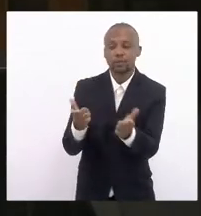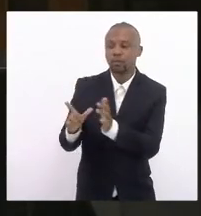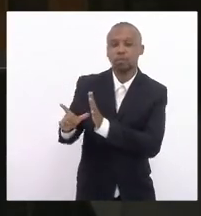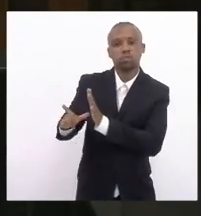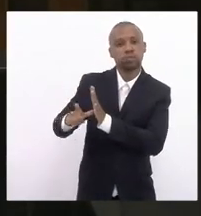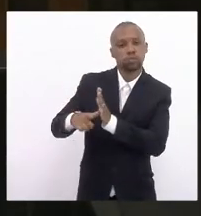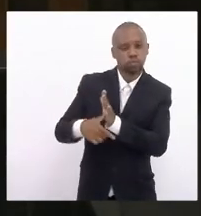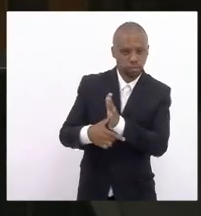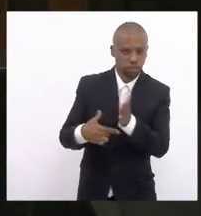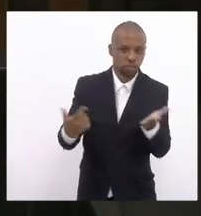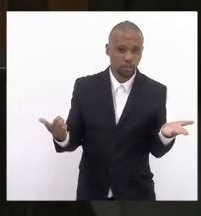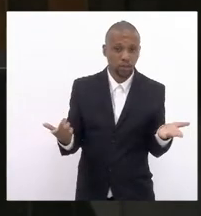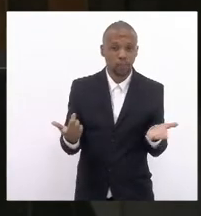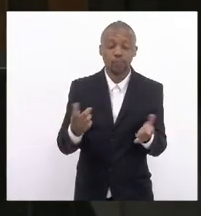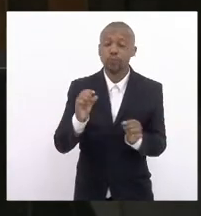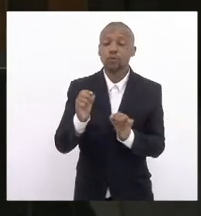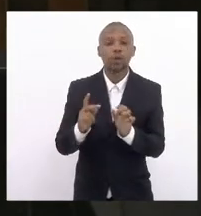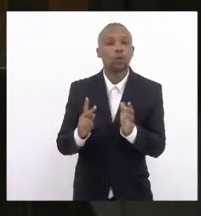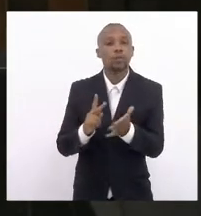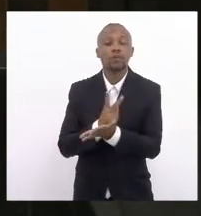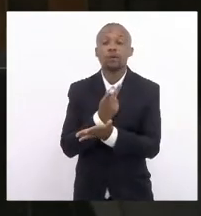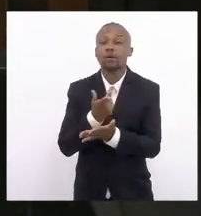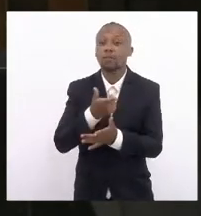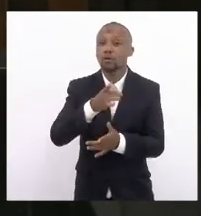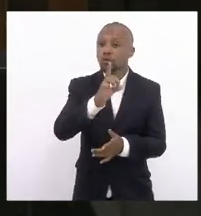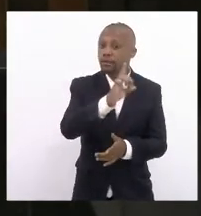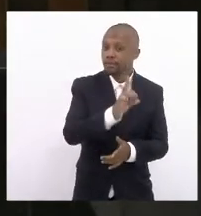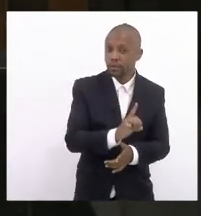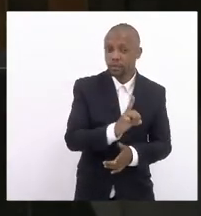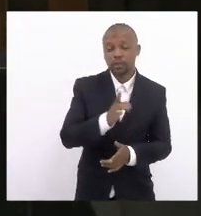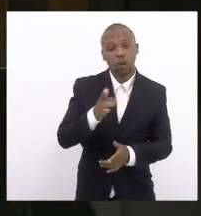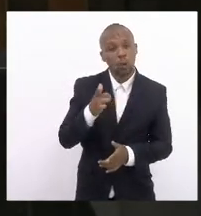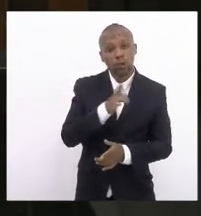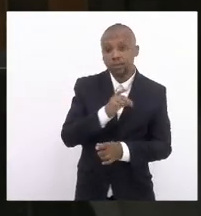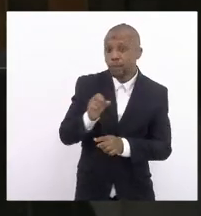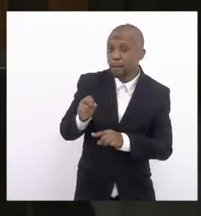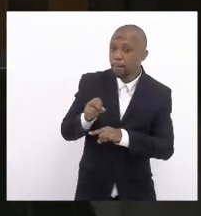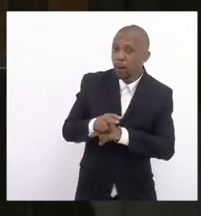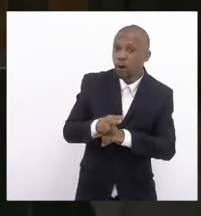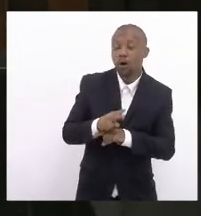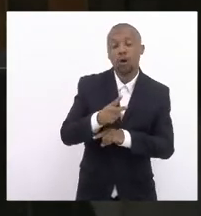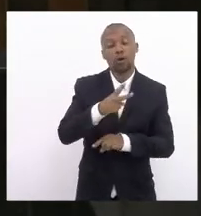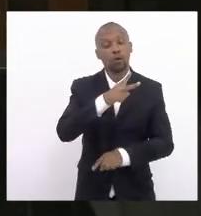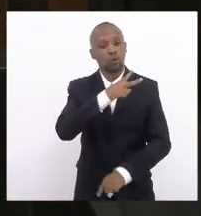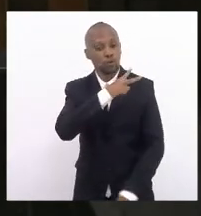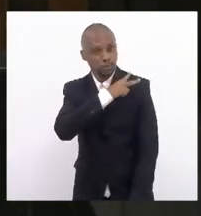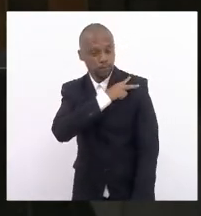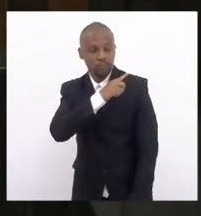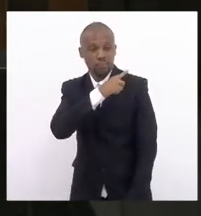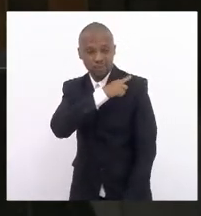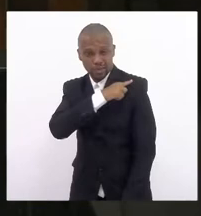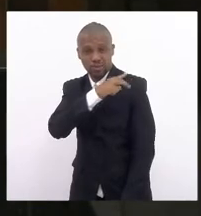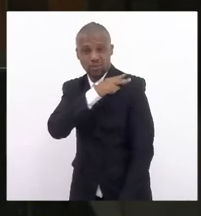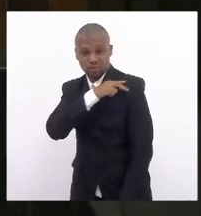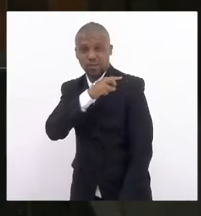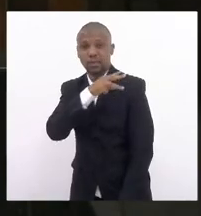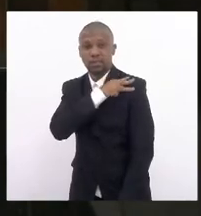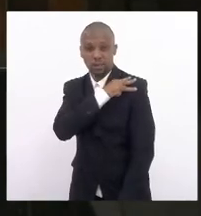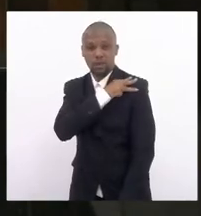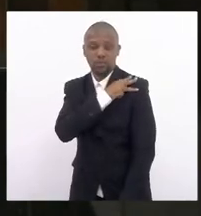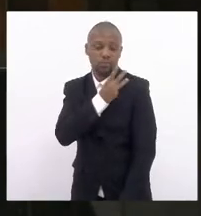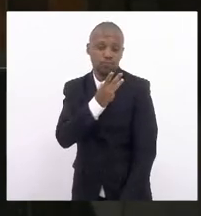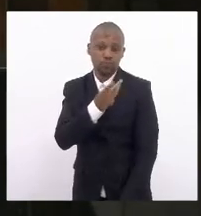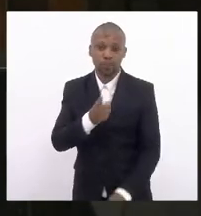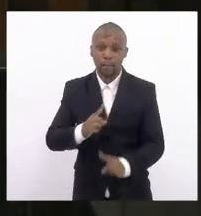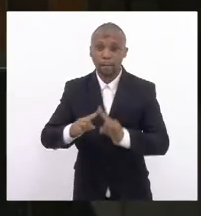As pessoas com deficiência têm conseguido cursar cada vez mais o ensino médio regular. Só que quando elas chegam no ensino, o